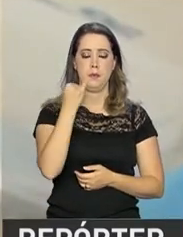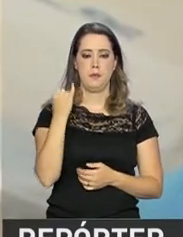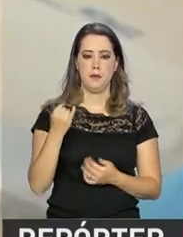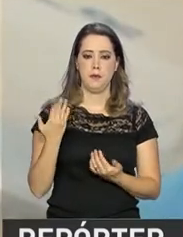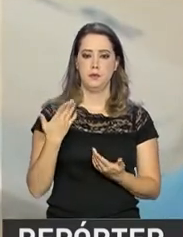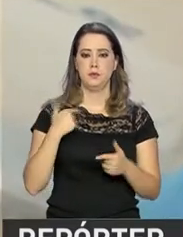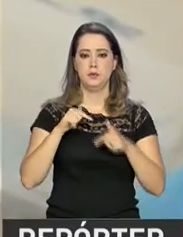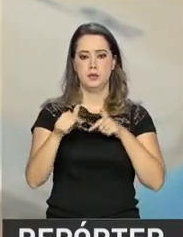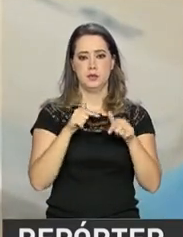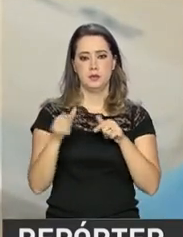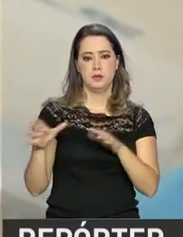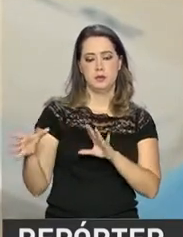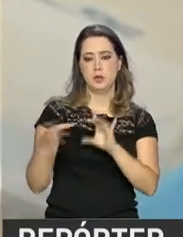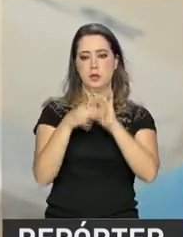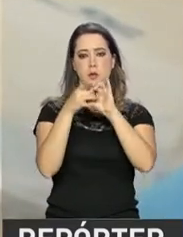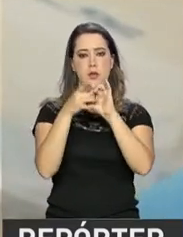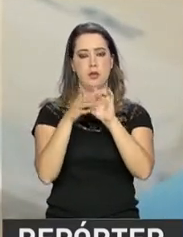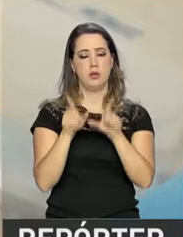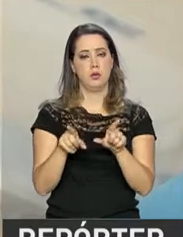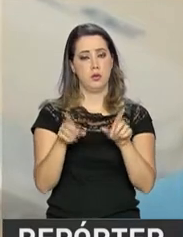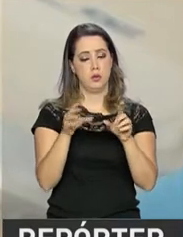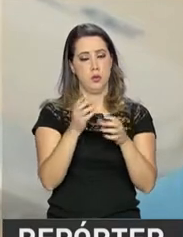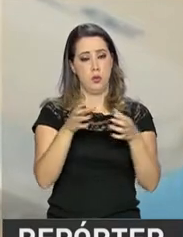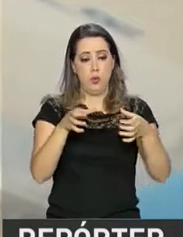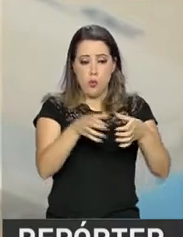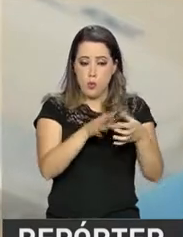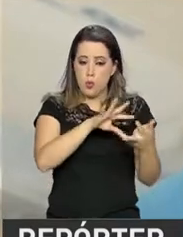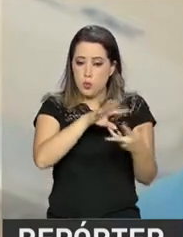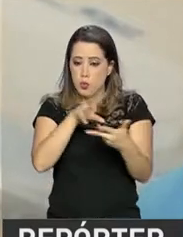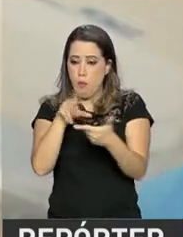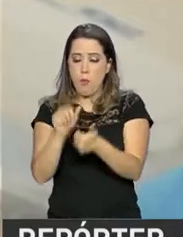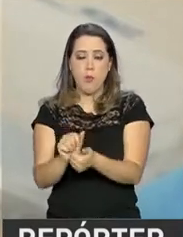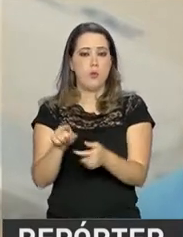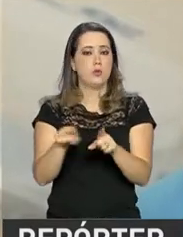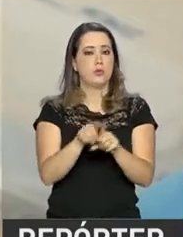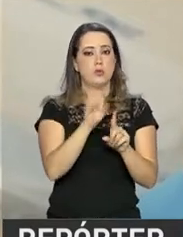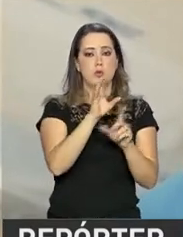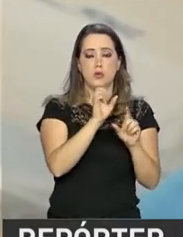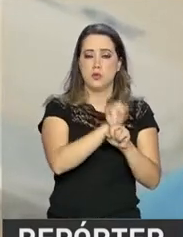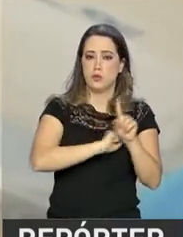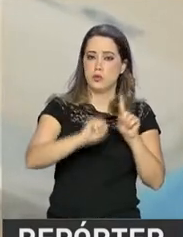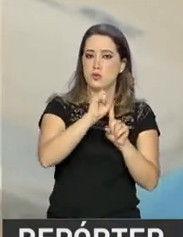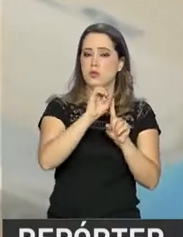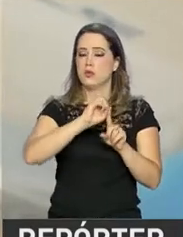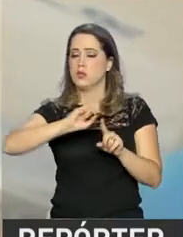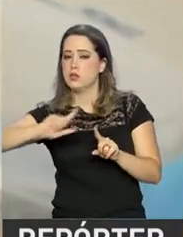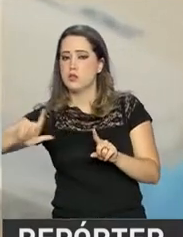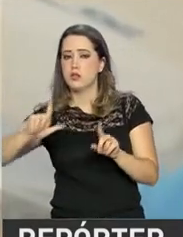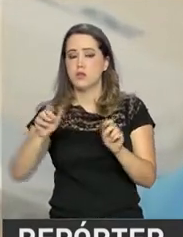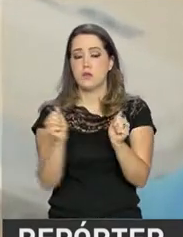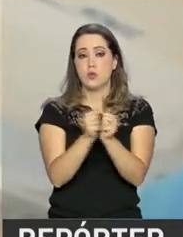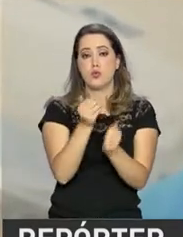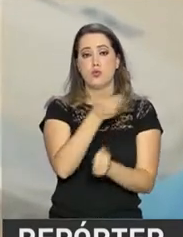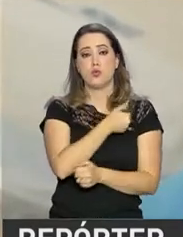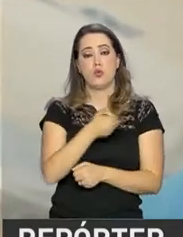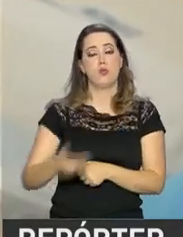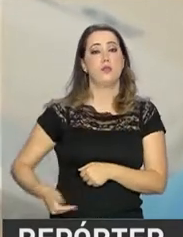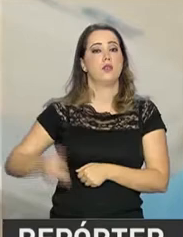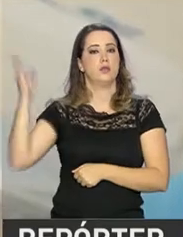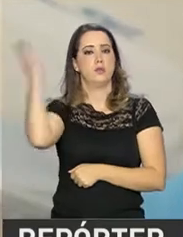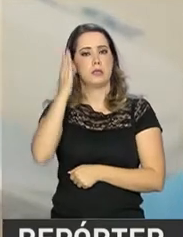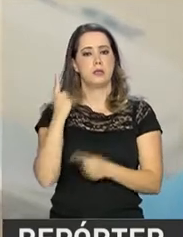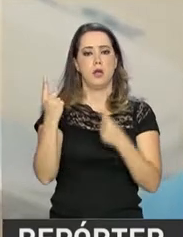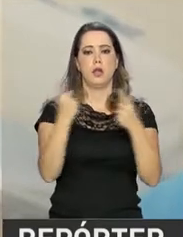trabalha em coordenação entre agências internacionais sociedade civil e estado brasileiro para que cada um fazendo o seu papel